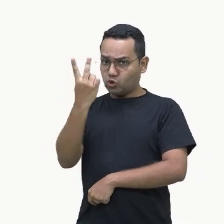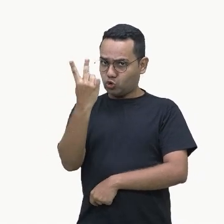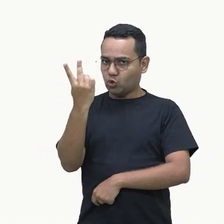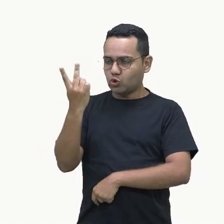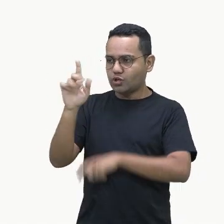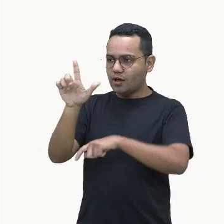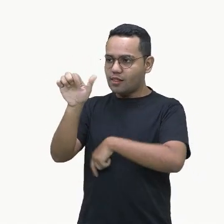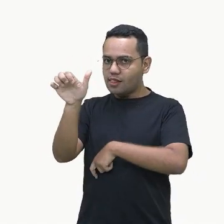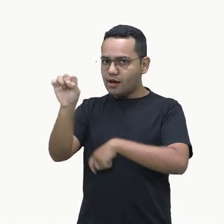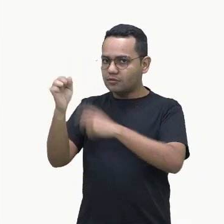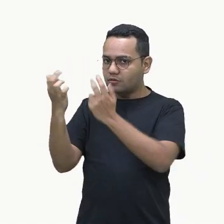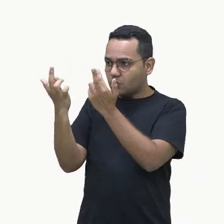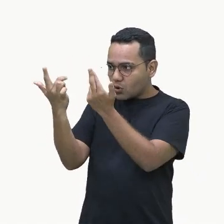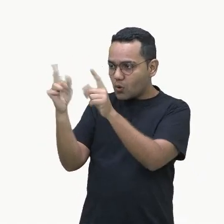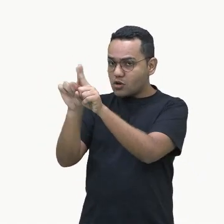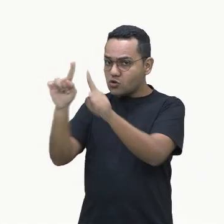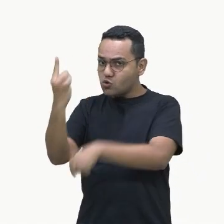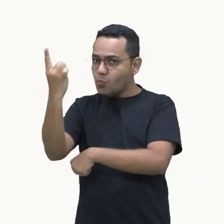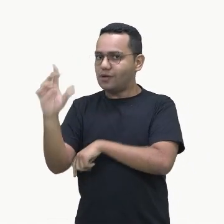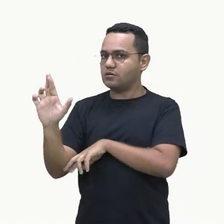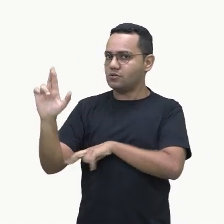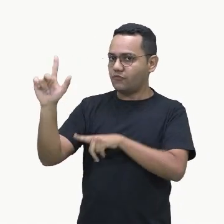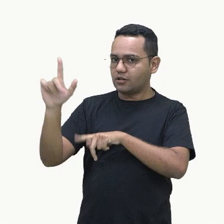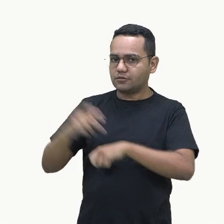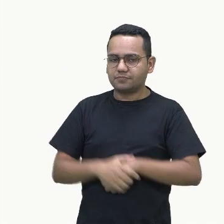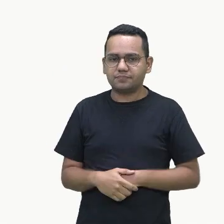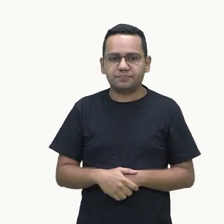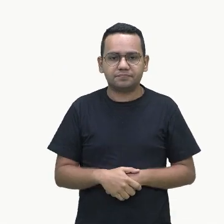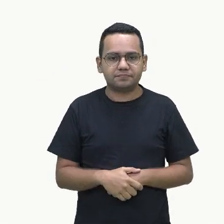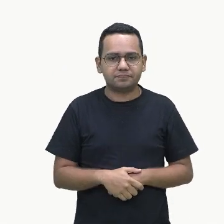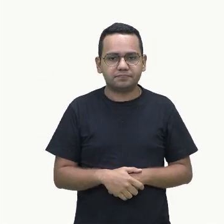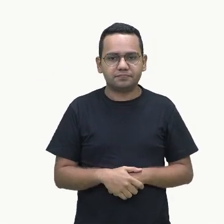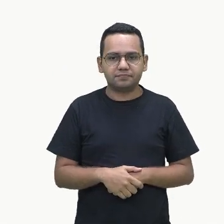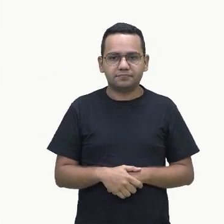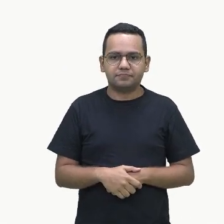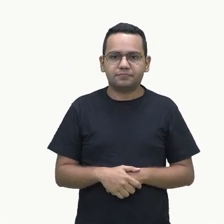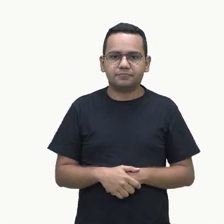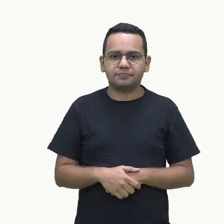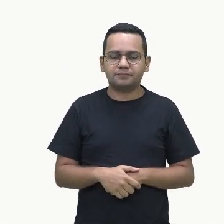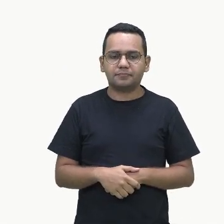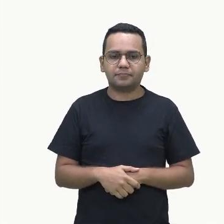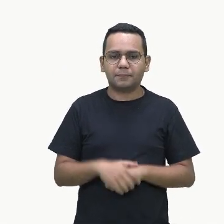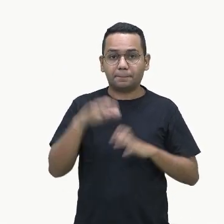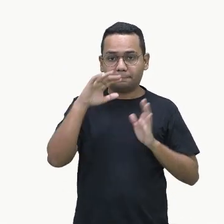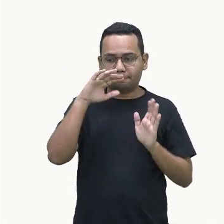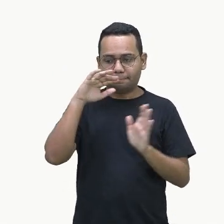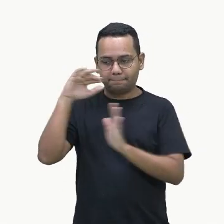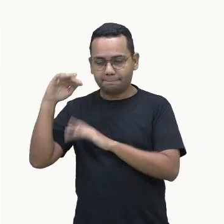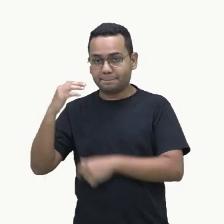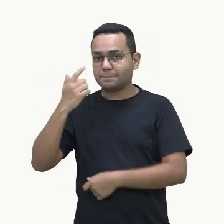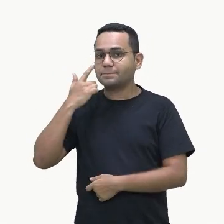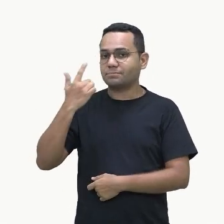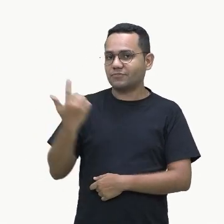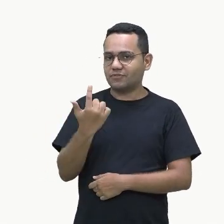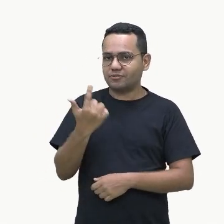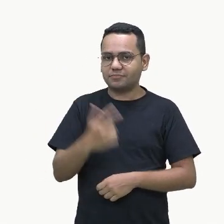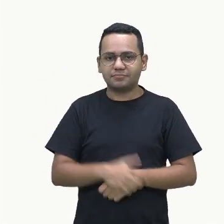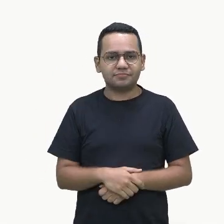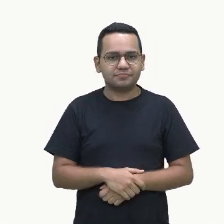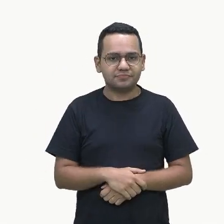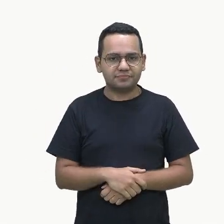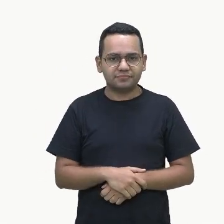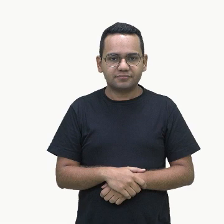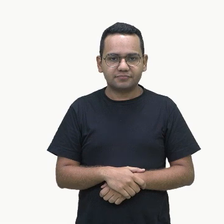lados são diferentes. E é aí o que a gente chega naquele tão famoso